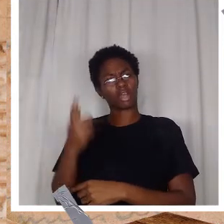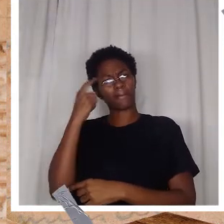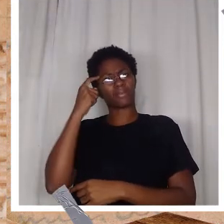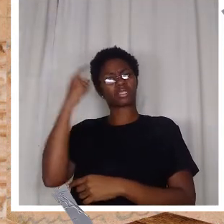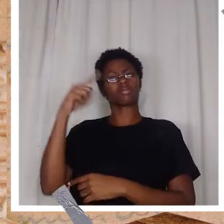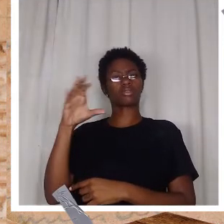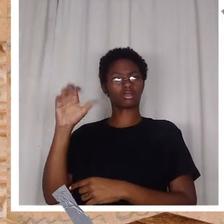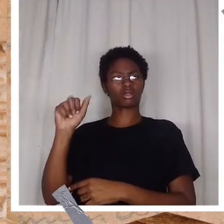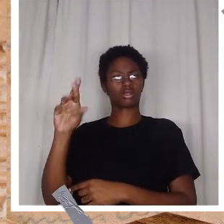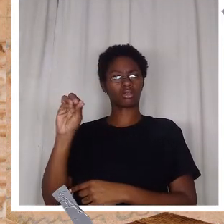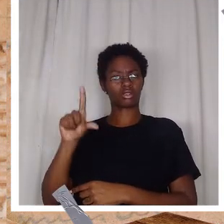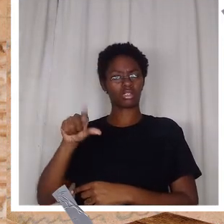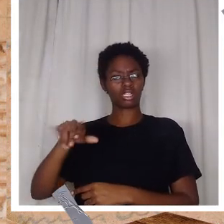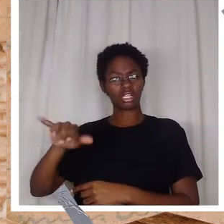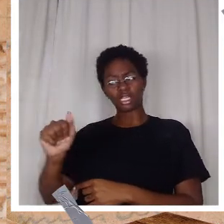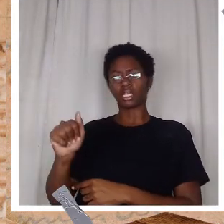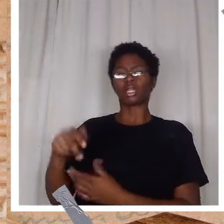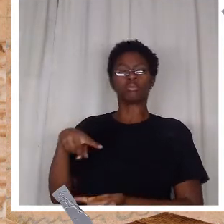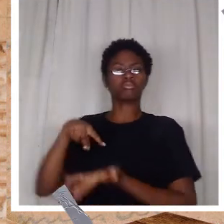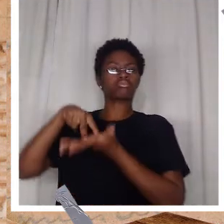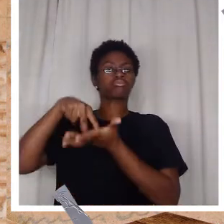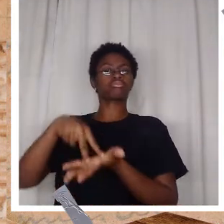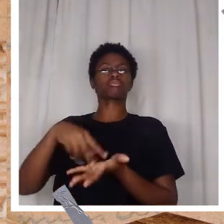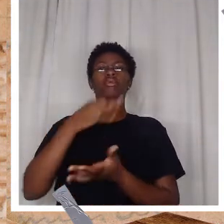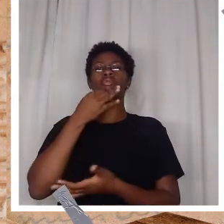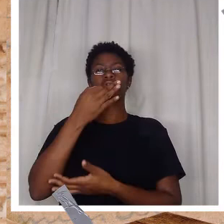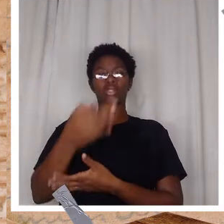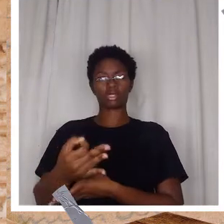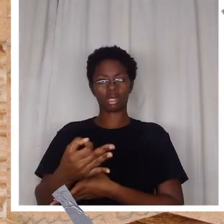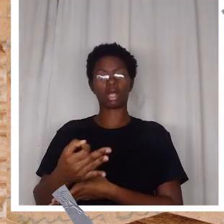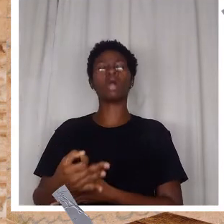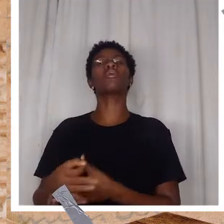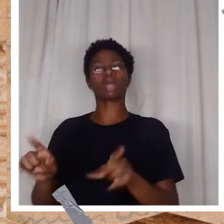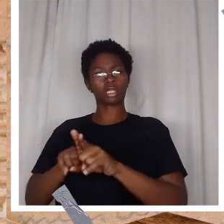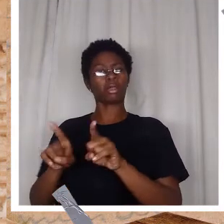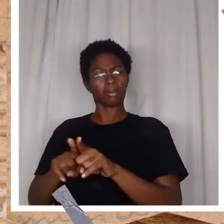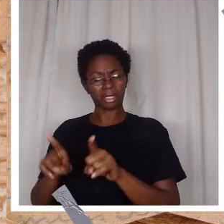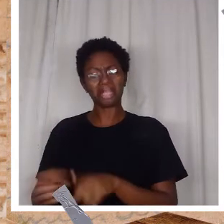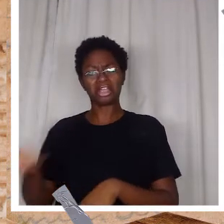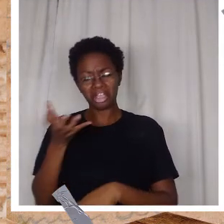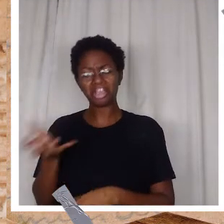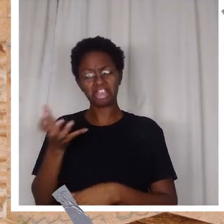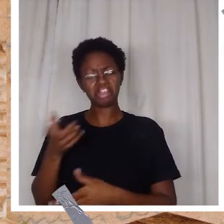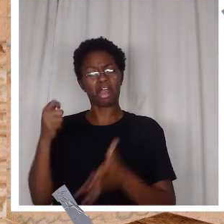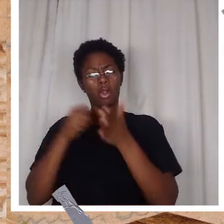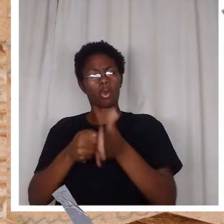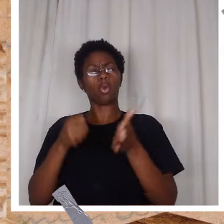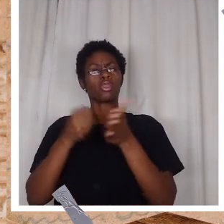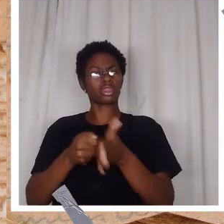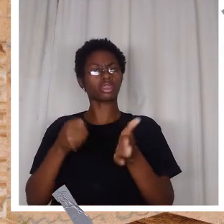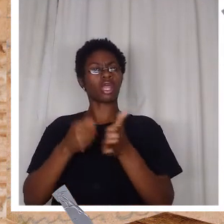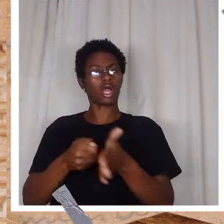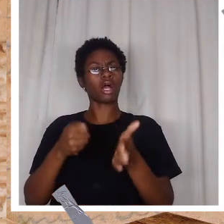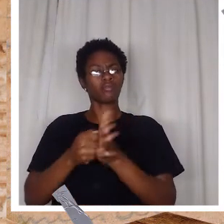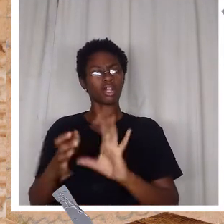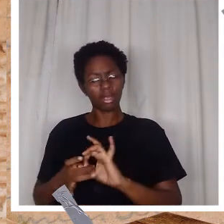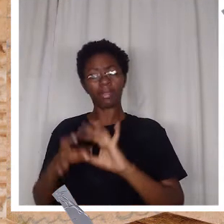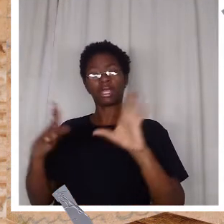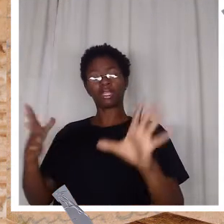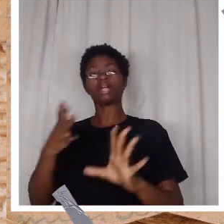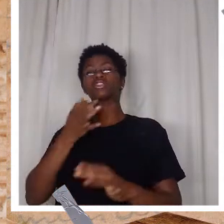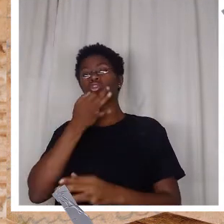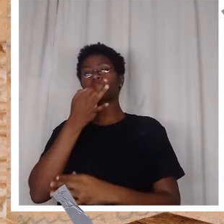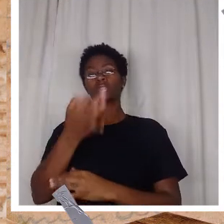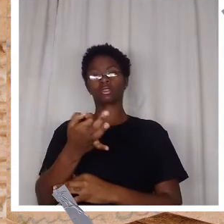Carolina em relação ao lugar de fala dela, que ela tanto defendia. E como você se vê hoje em dia, já com